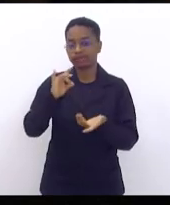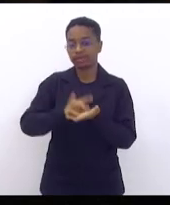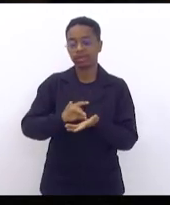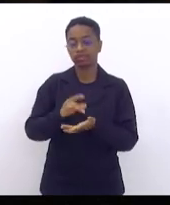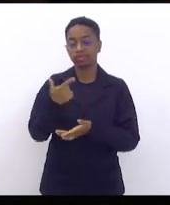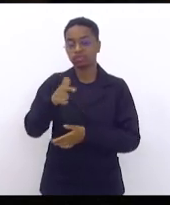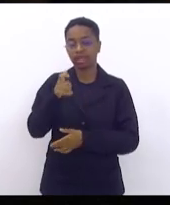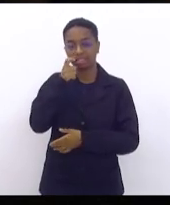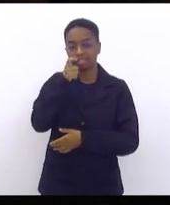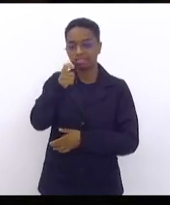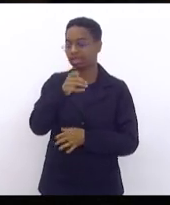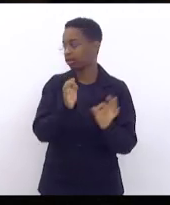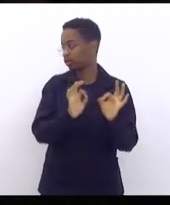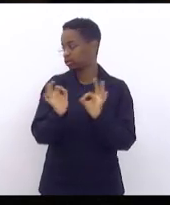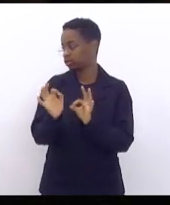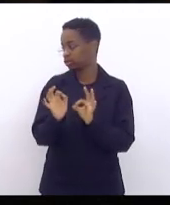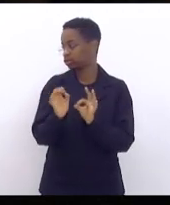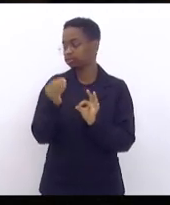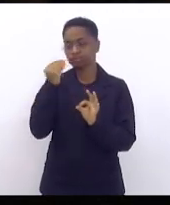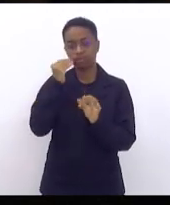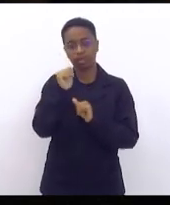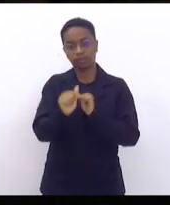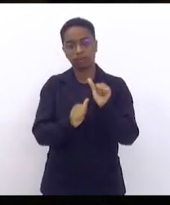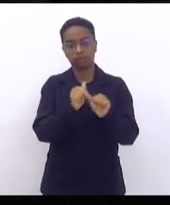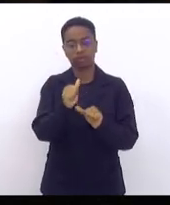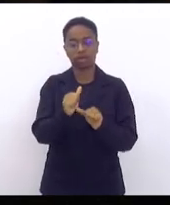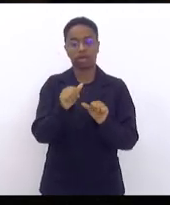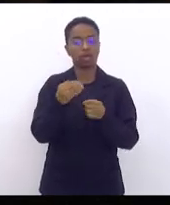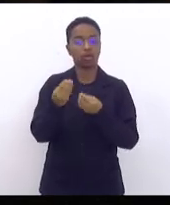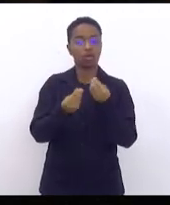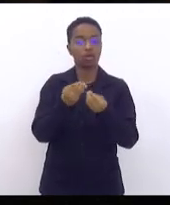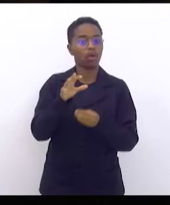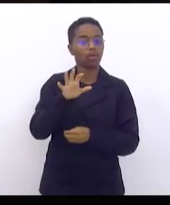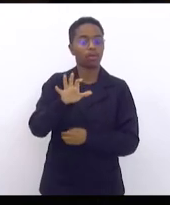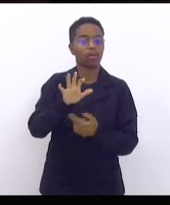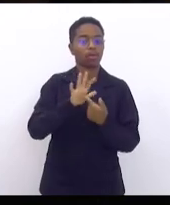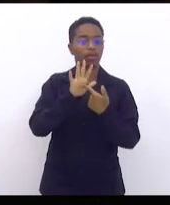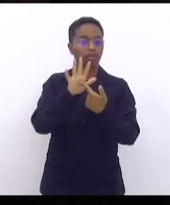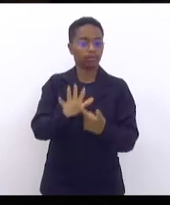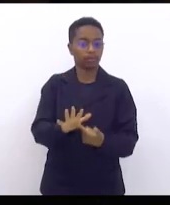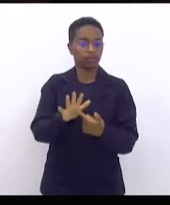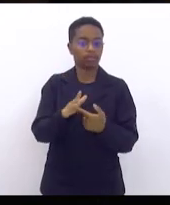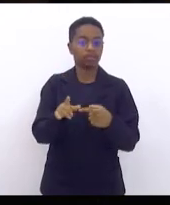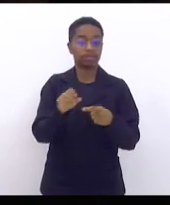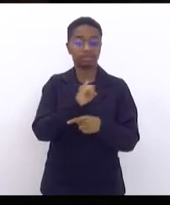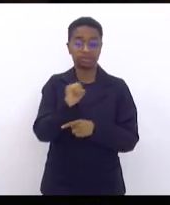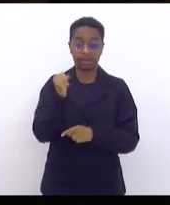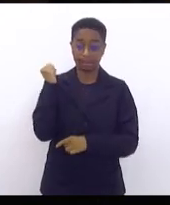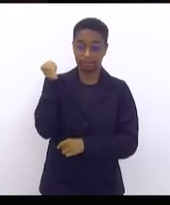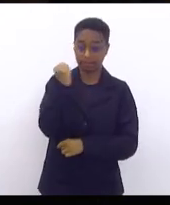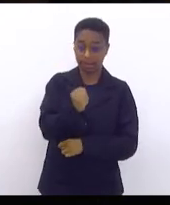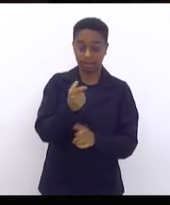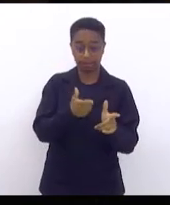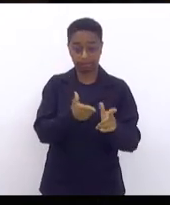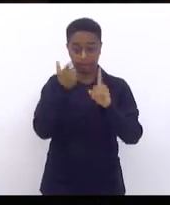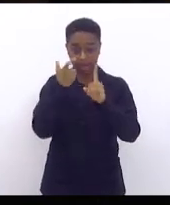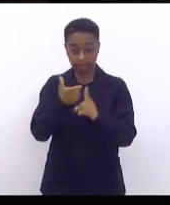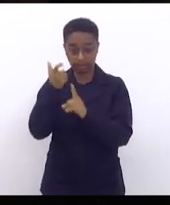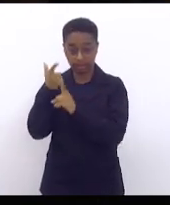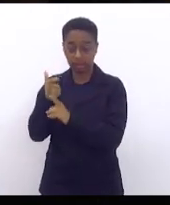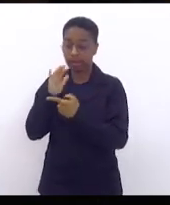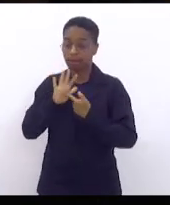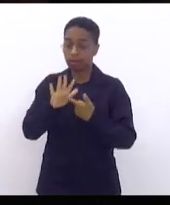há interesse de mudar a situação que se revela que matar mais demonstra